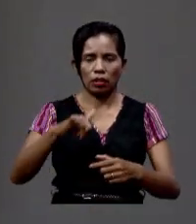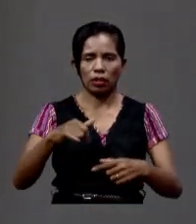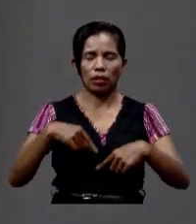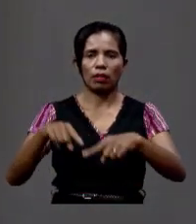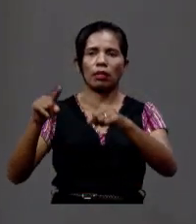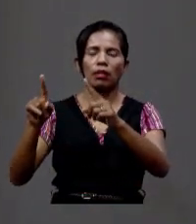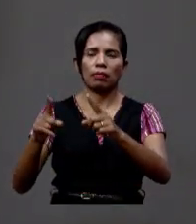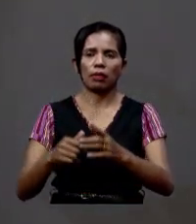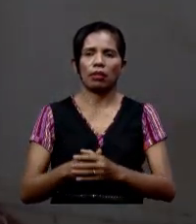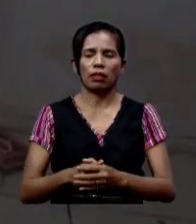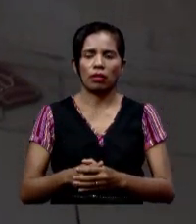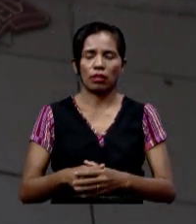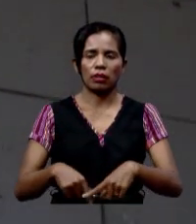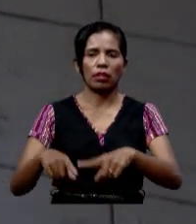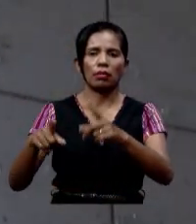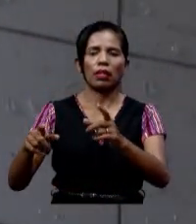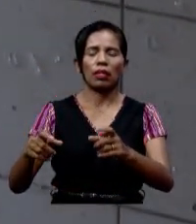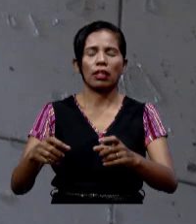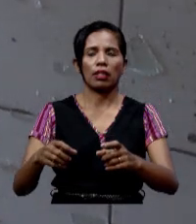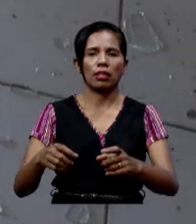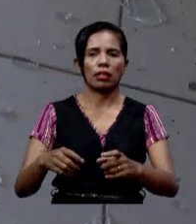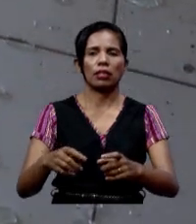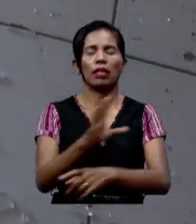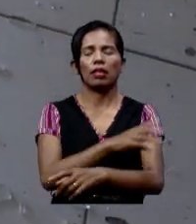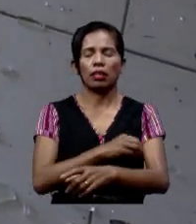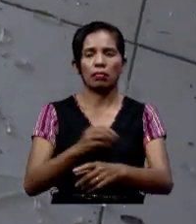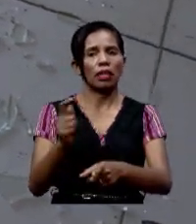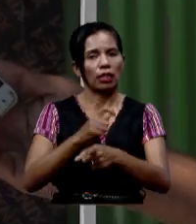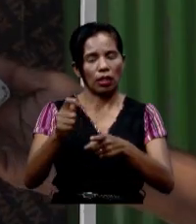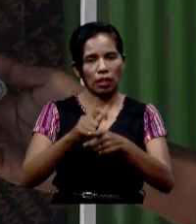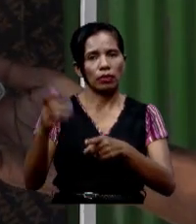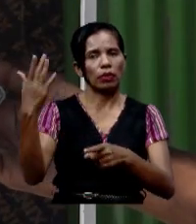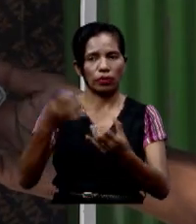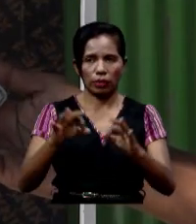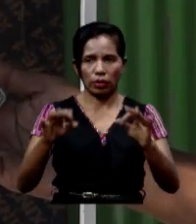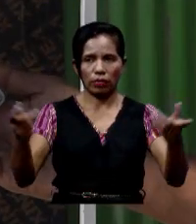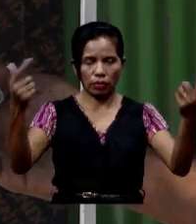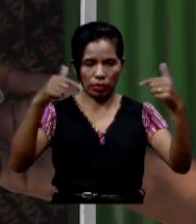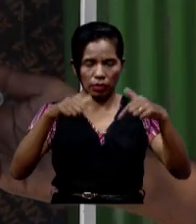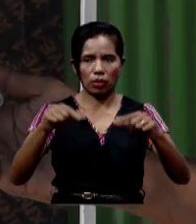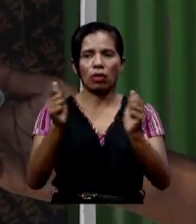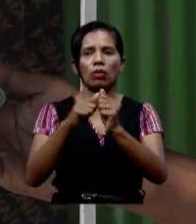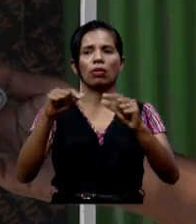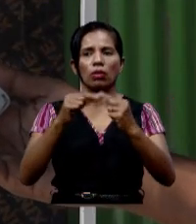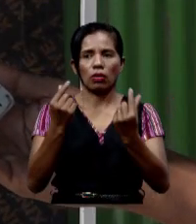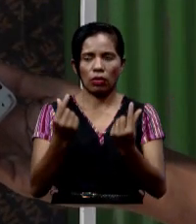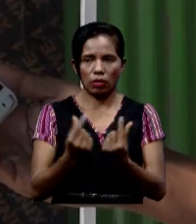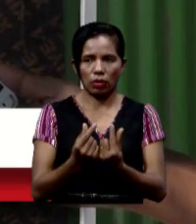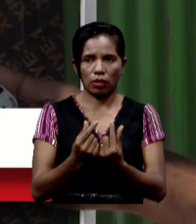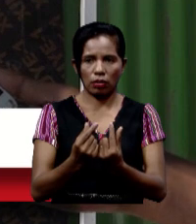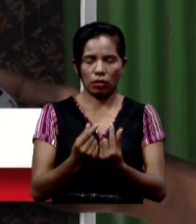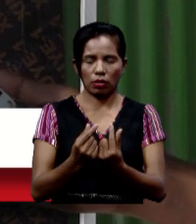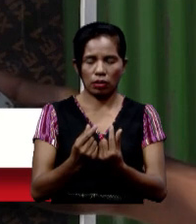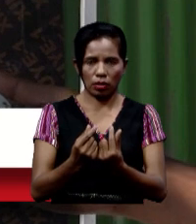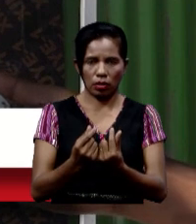sa sabuk ia be CCD, Vila Mai, Sira ho grupu ho bandera seka